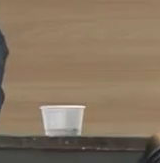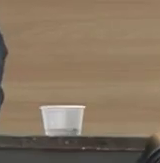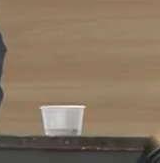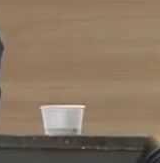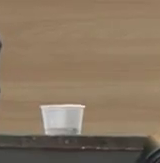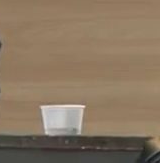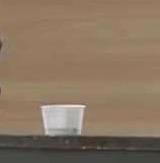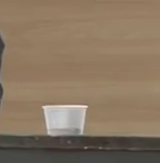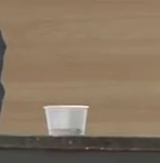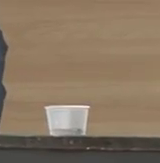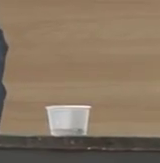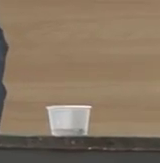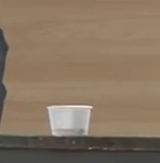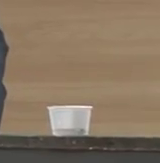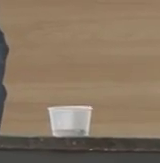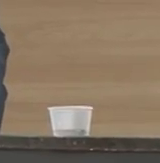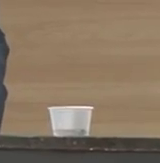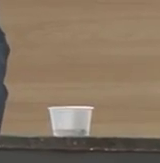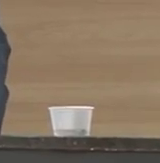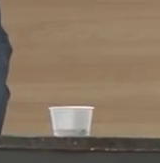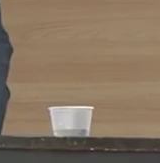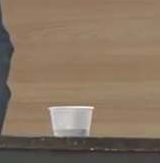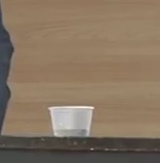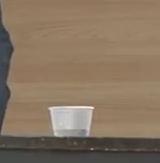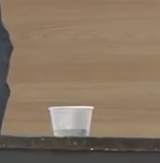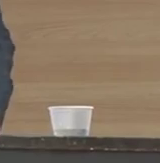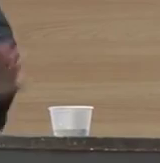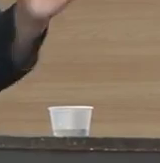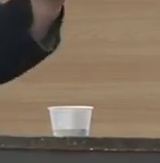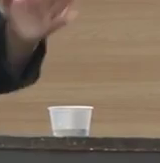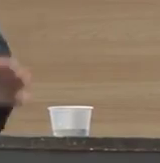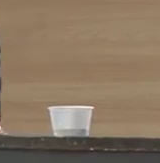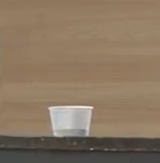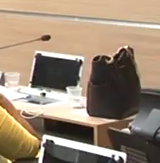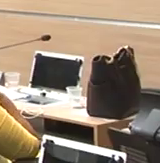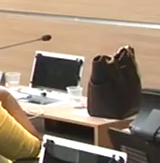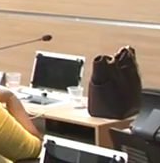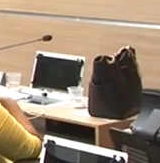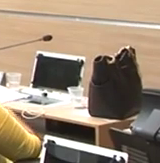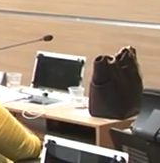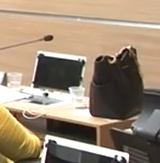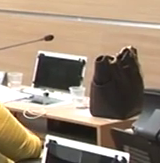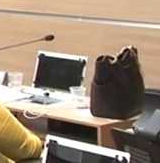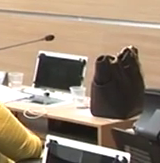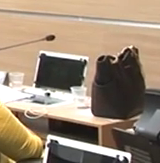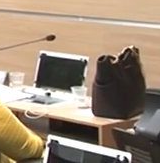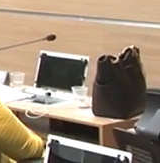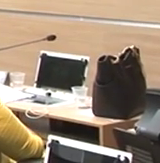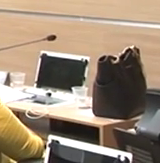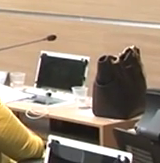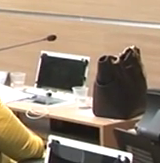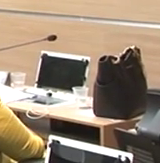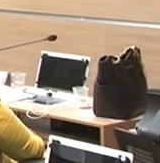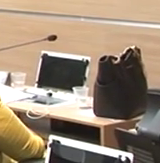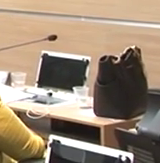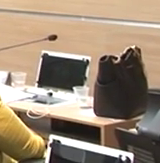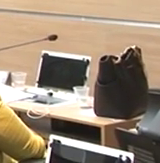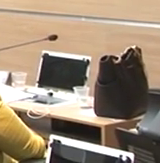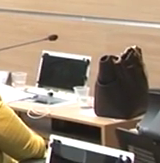A vereadora Aline Mariano criticou duramente as declarações da parlamentar do município sertanejo, que classificou